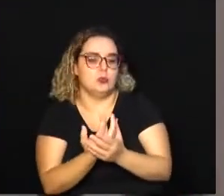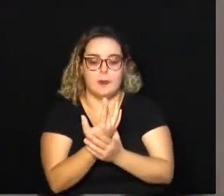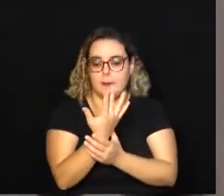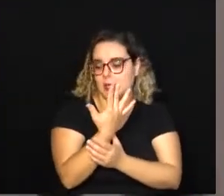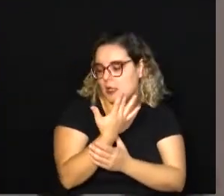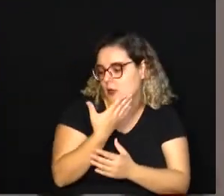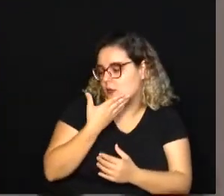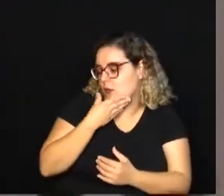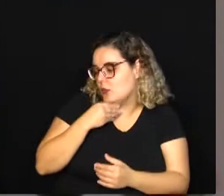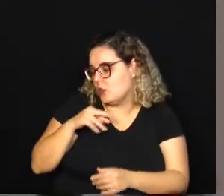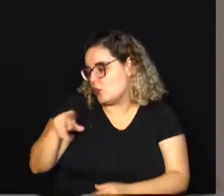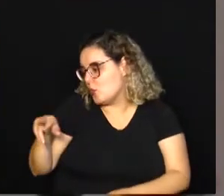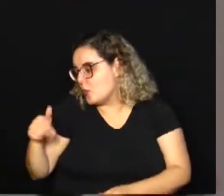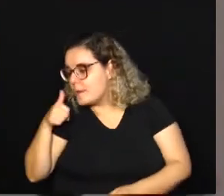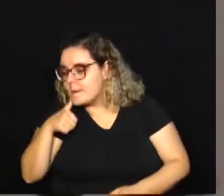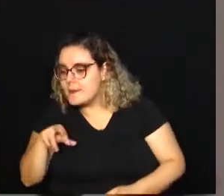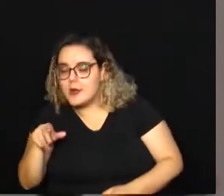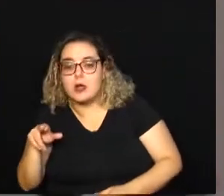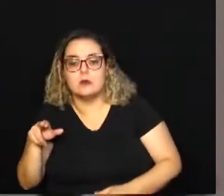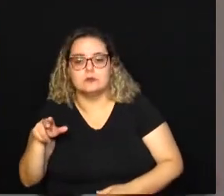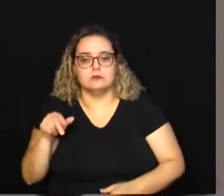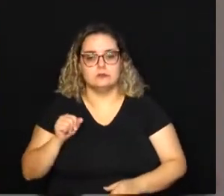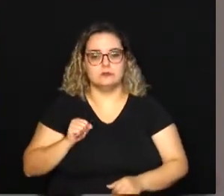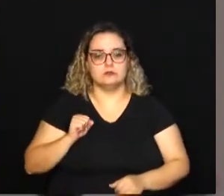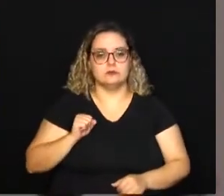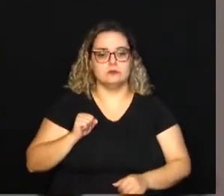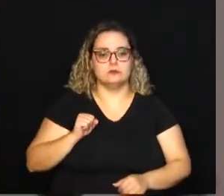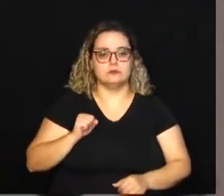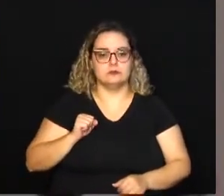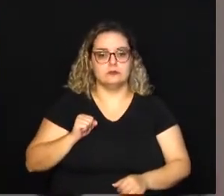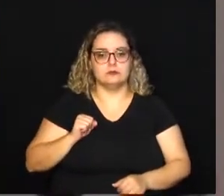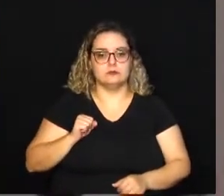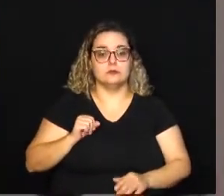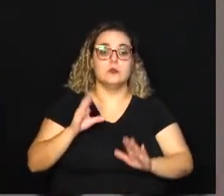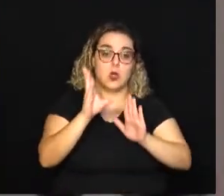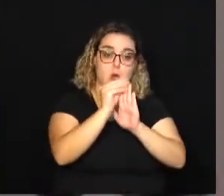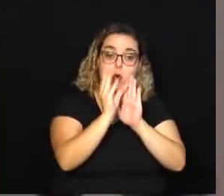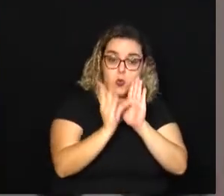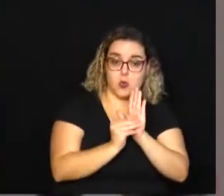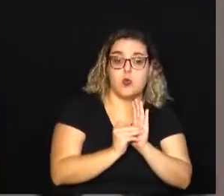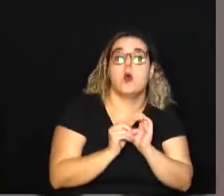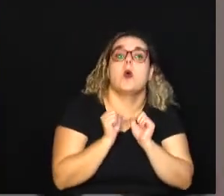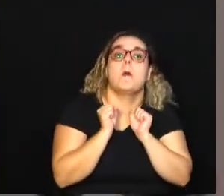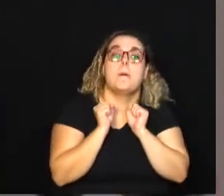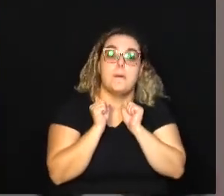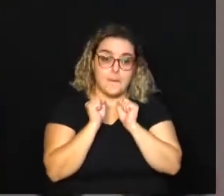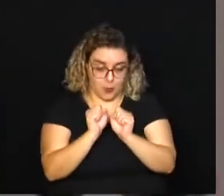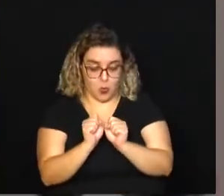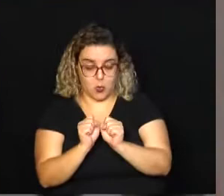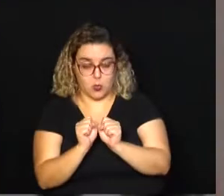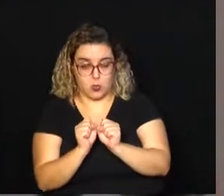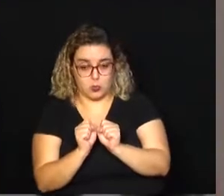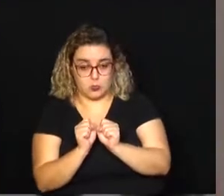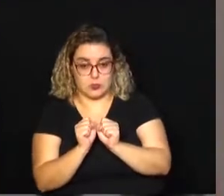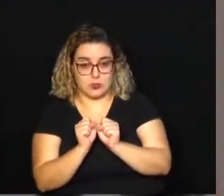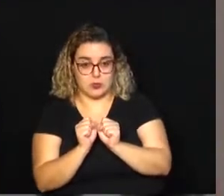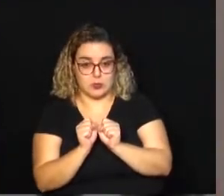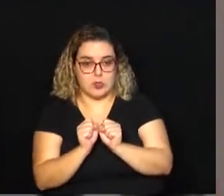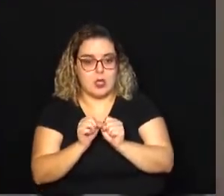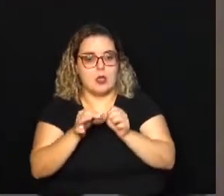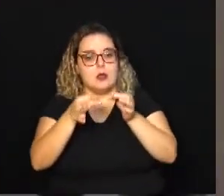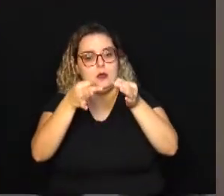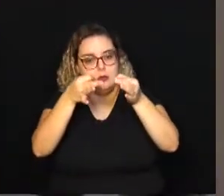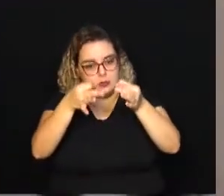são materiais, ou melhor dizendo, conteúdos que podem ser